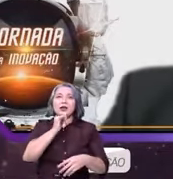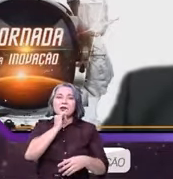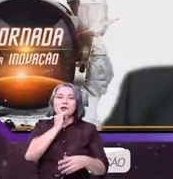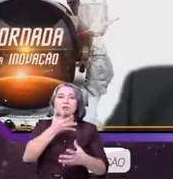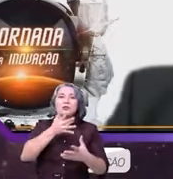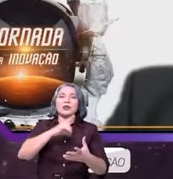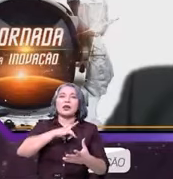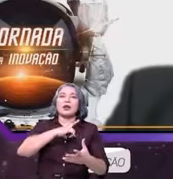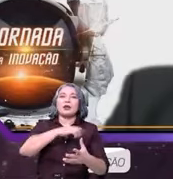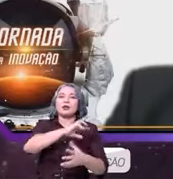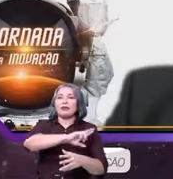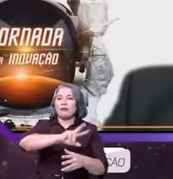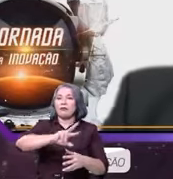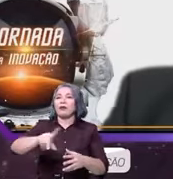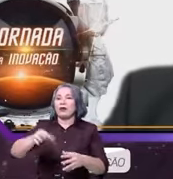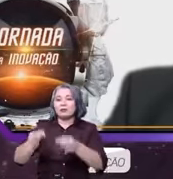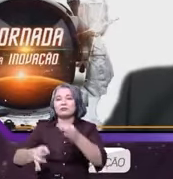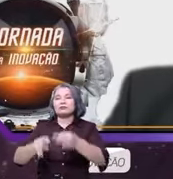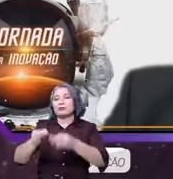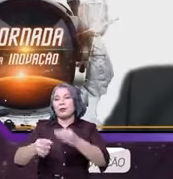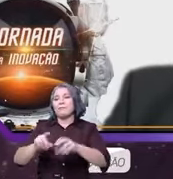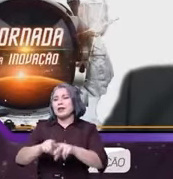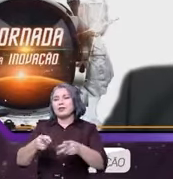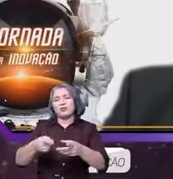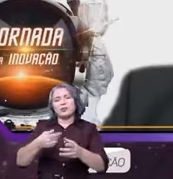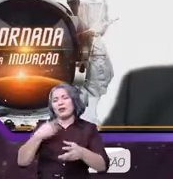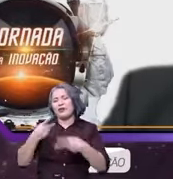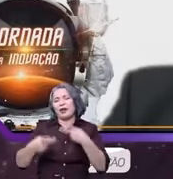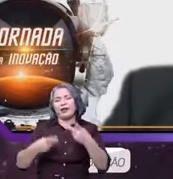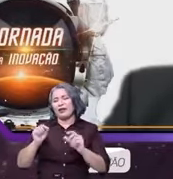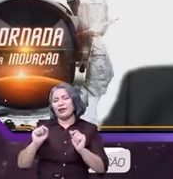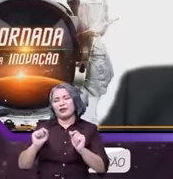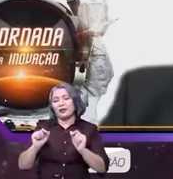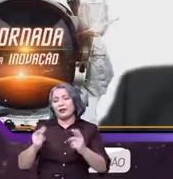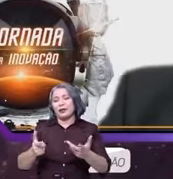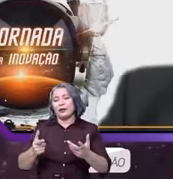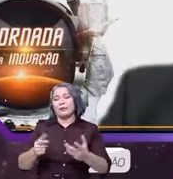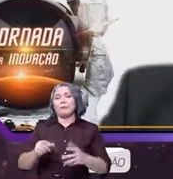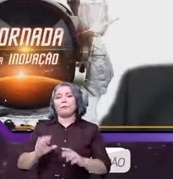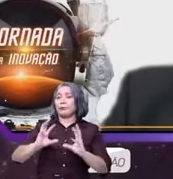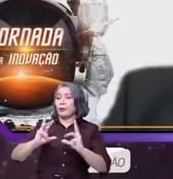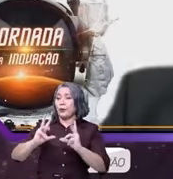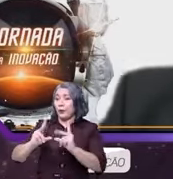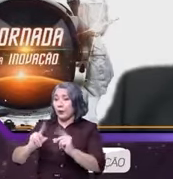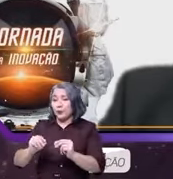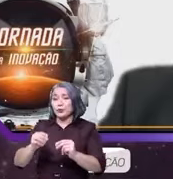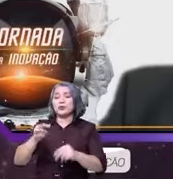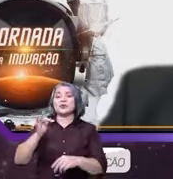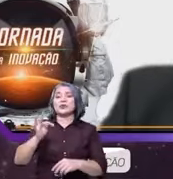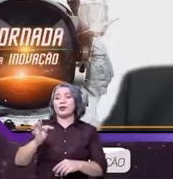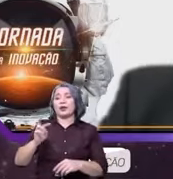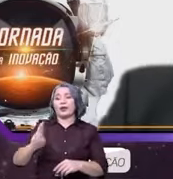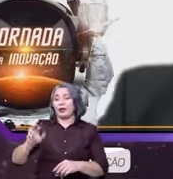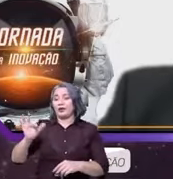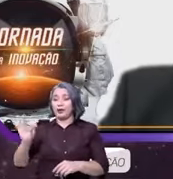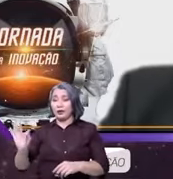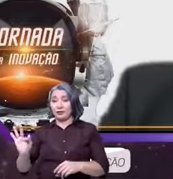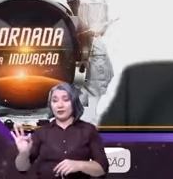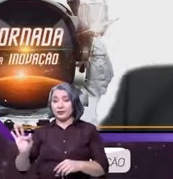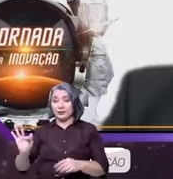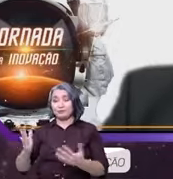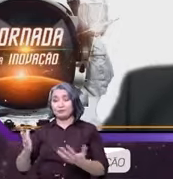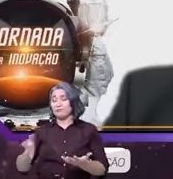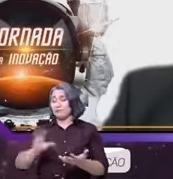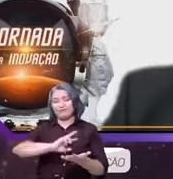eu citei o CNJ, mas eu poderia citar praticamente todos os TRFs, os